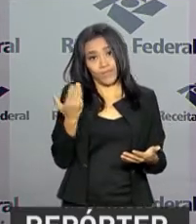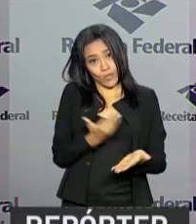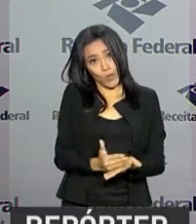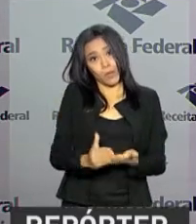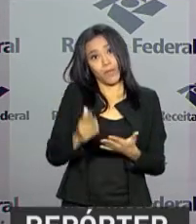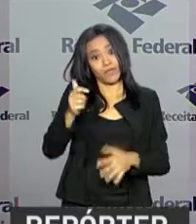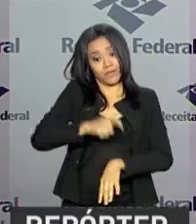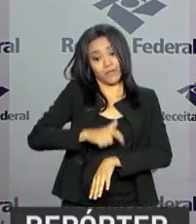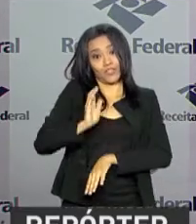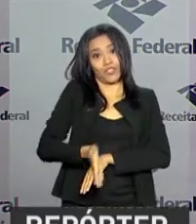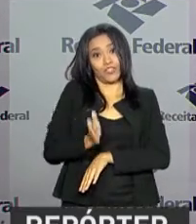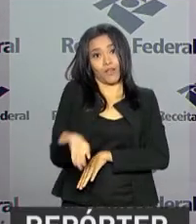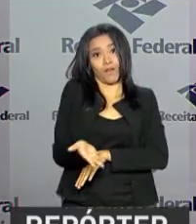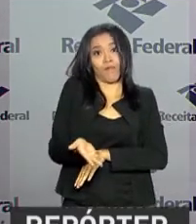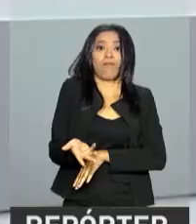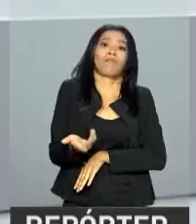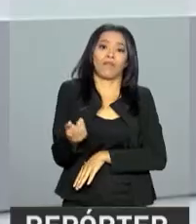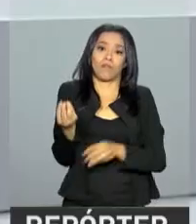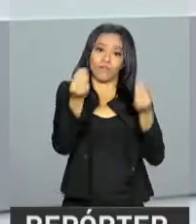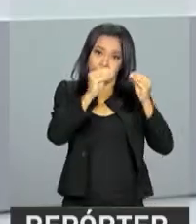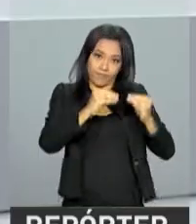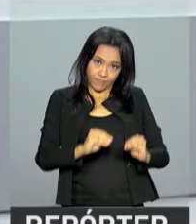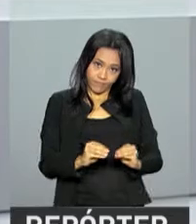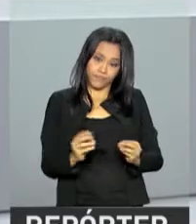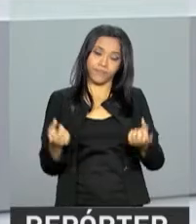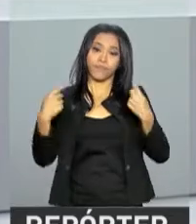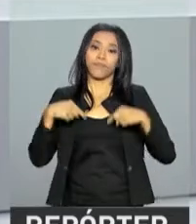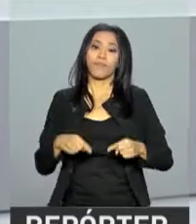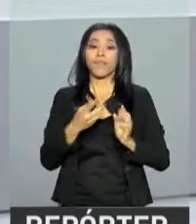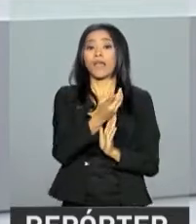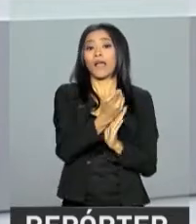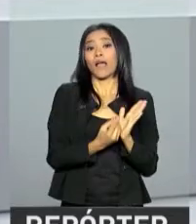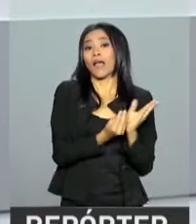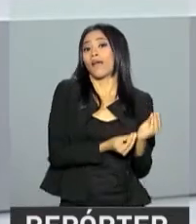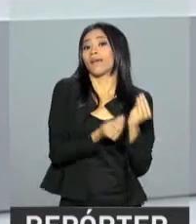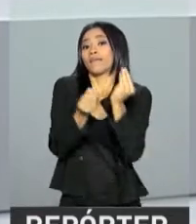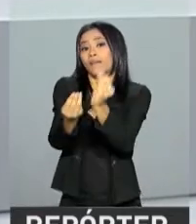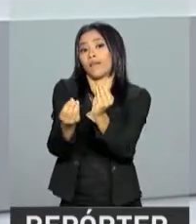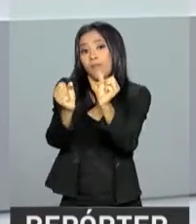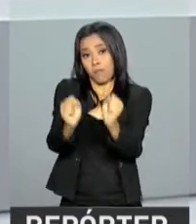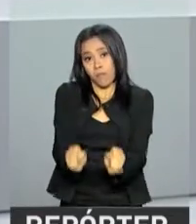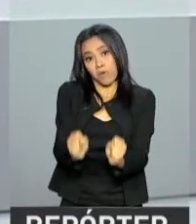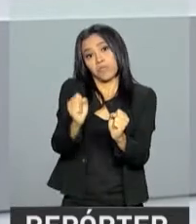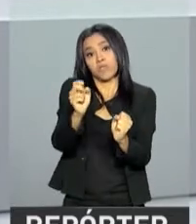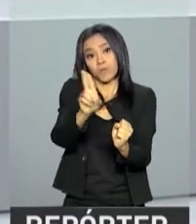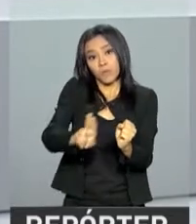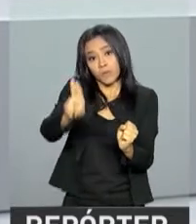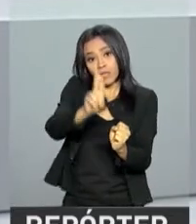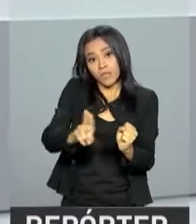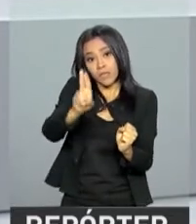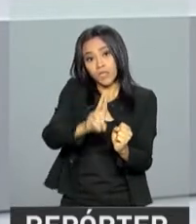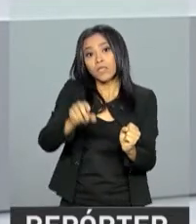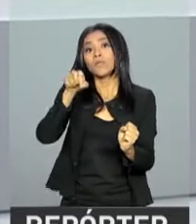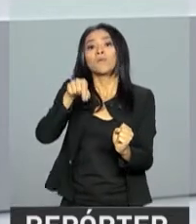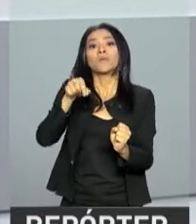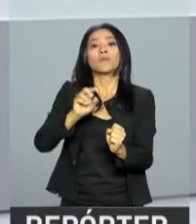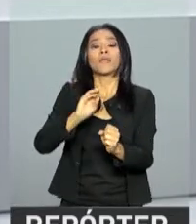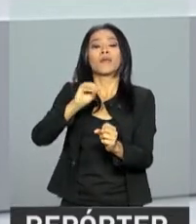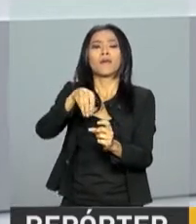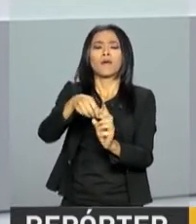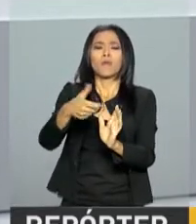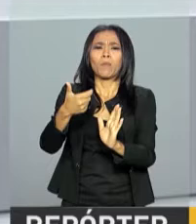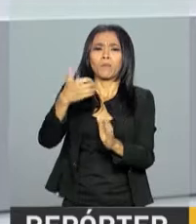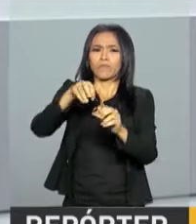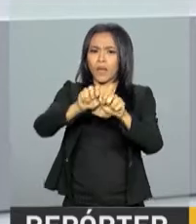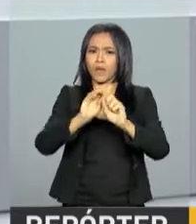comece logo a preencher a declaração. A entrega da declaração pode ser feita por meio do programa de transmissão do Imposto de